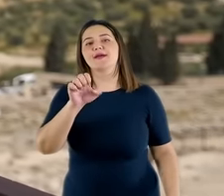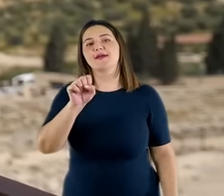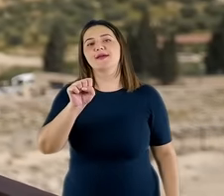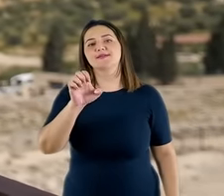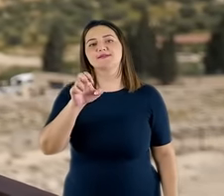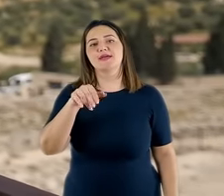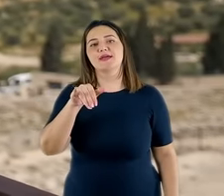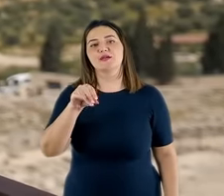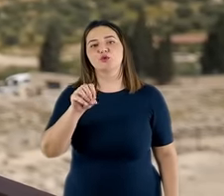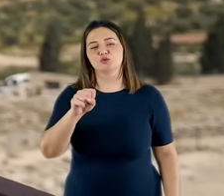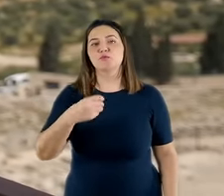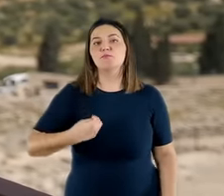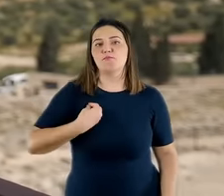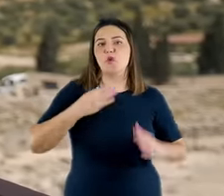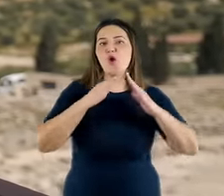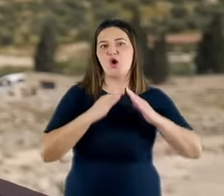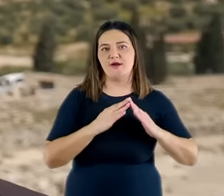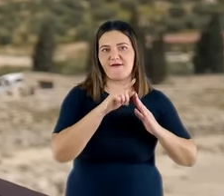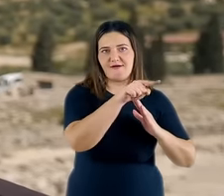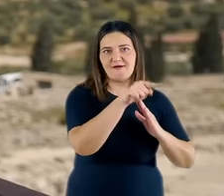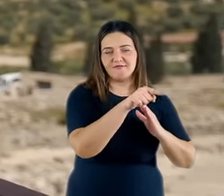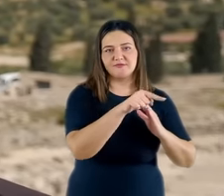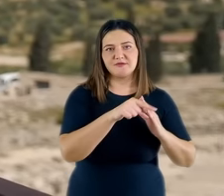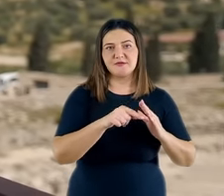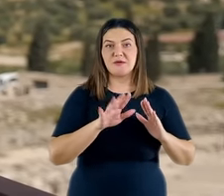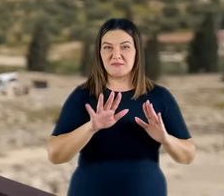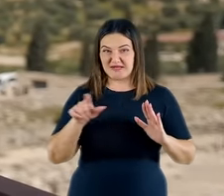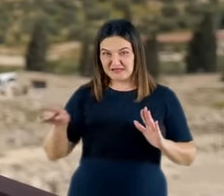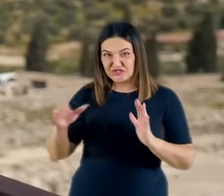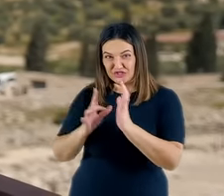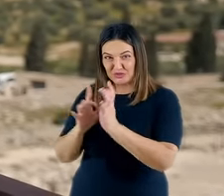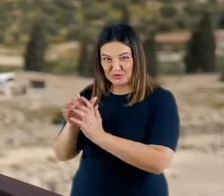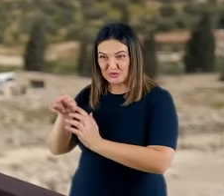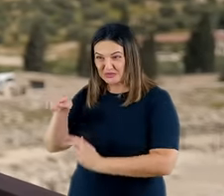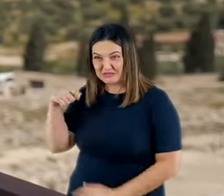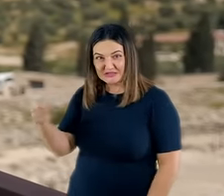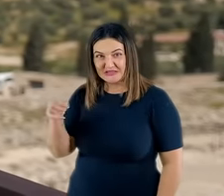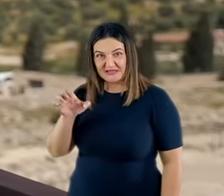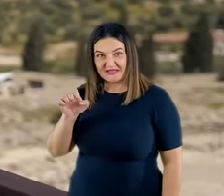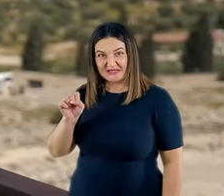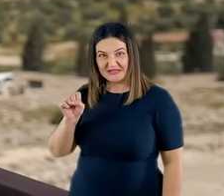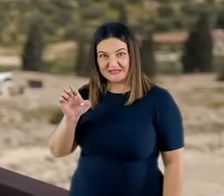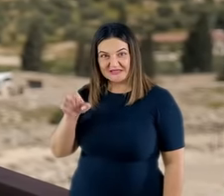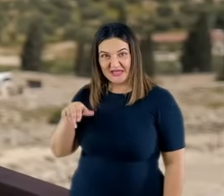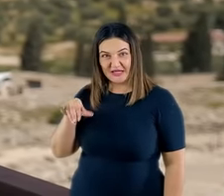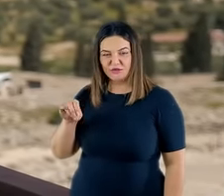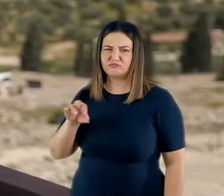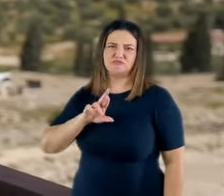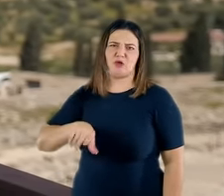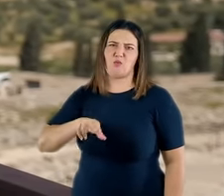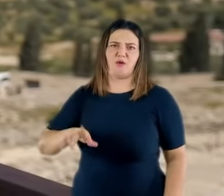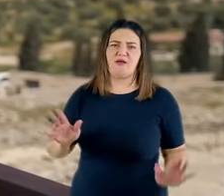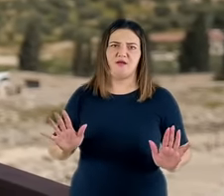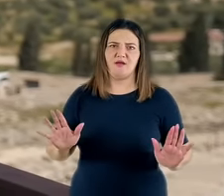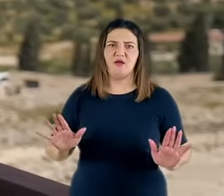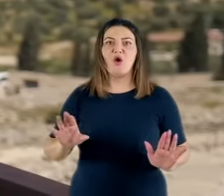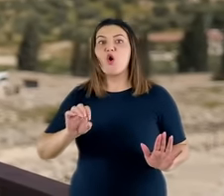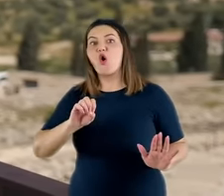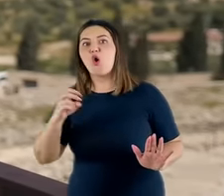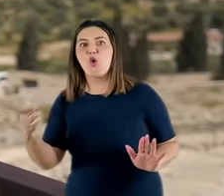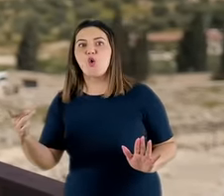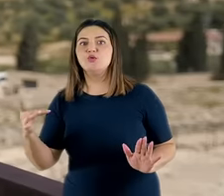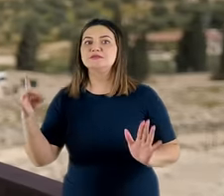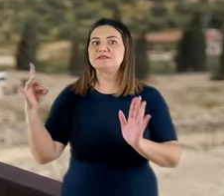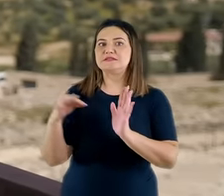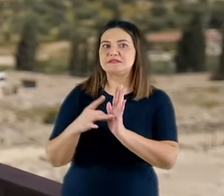essênios. Agora, isto não significa, em primeiro lugar, que Jesus fosse um essênio. Muito menos significa um endosso do